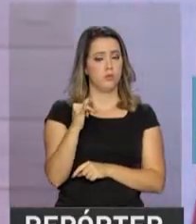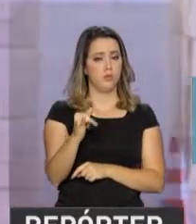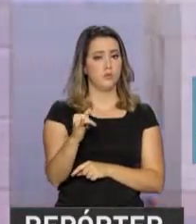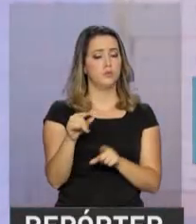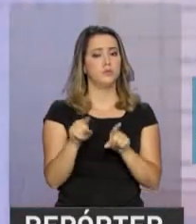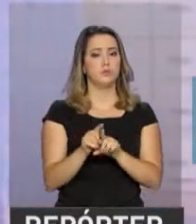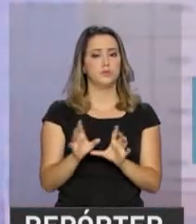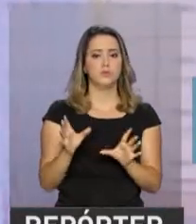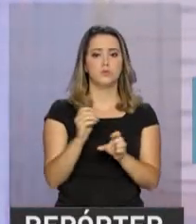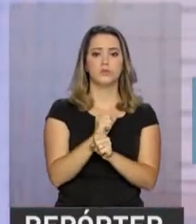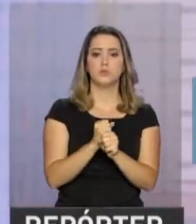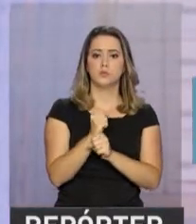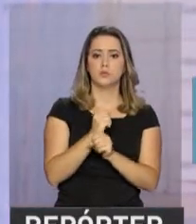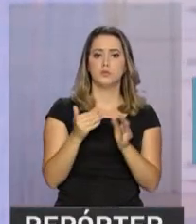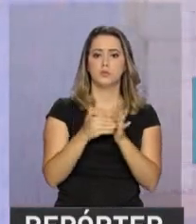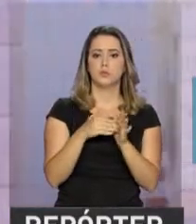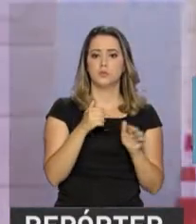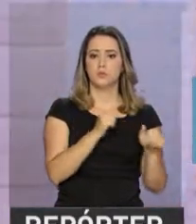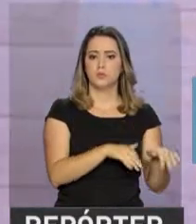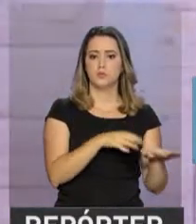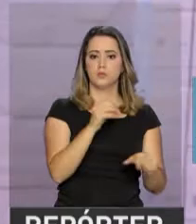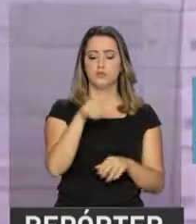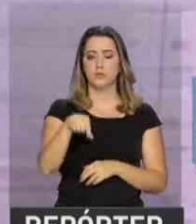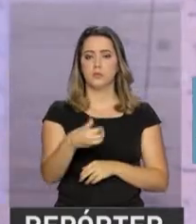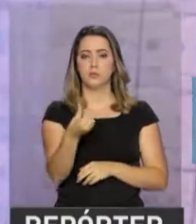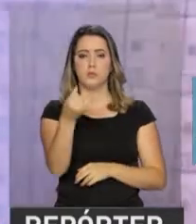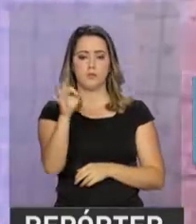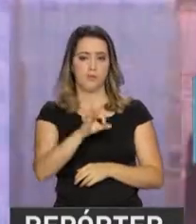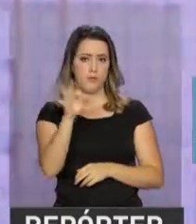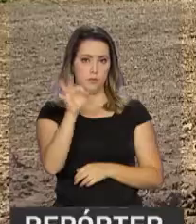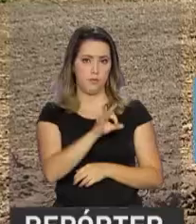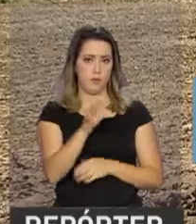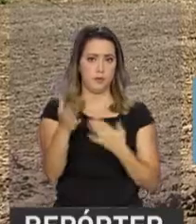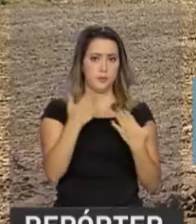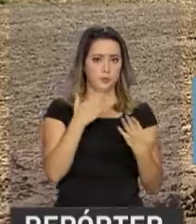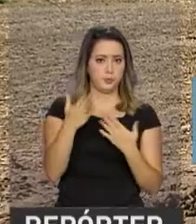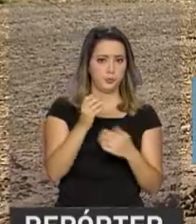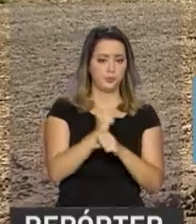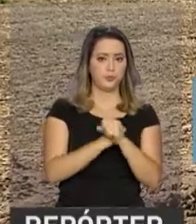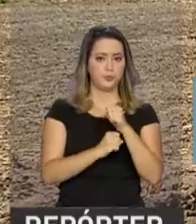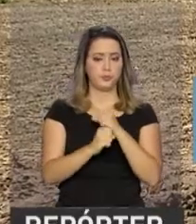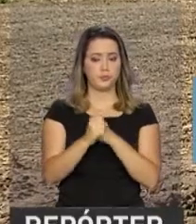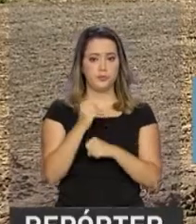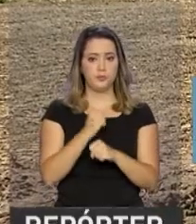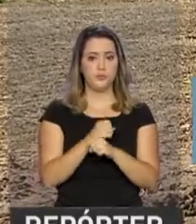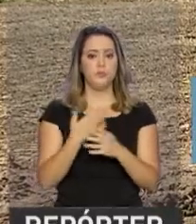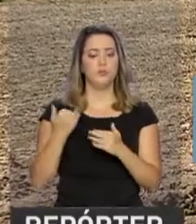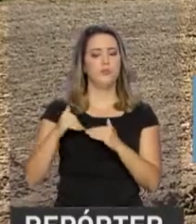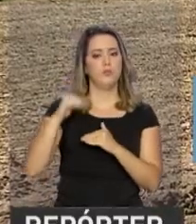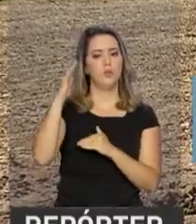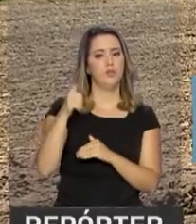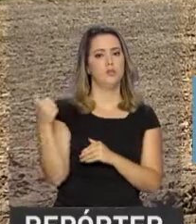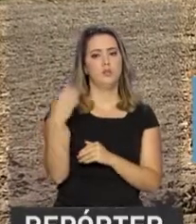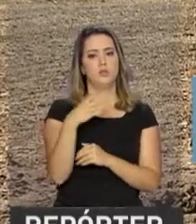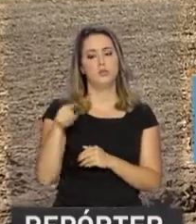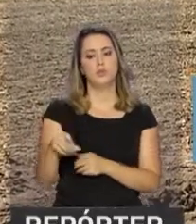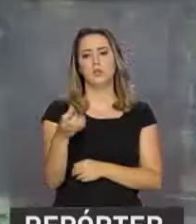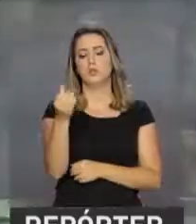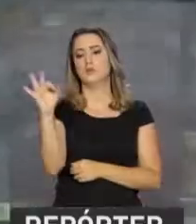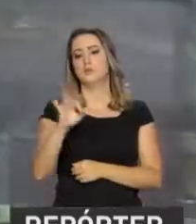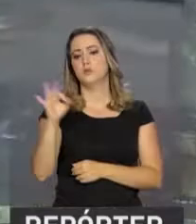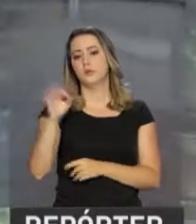o aumento foi de 0,6 por cento em relação a 2006 com expansão de mais de 14% da agropecuária